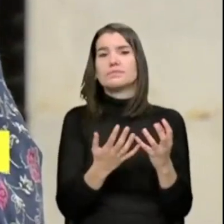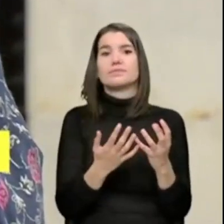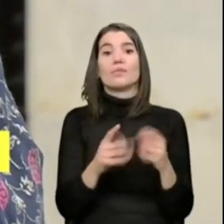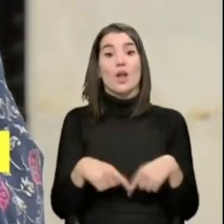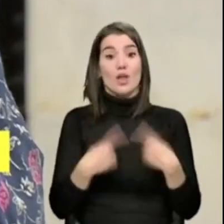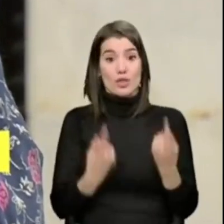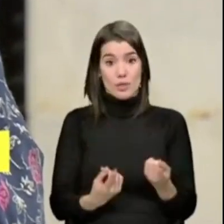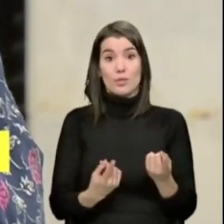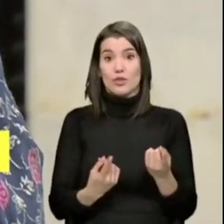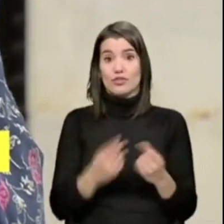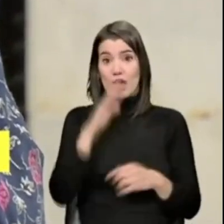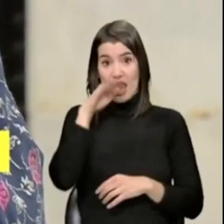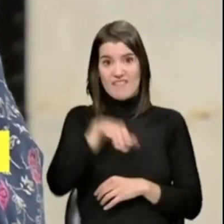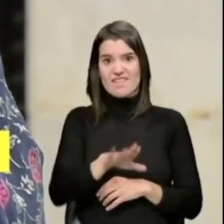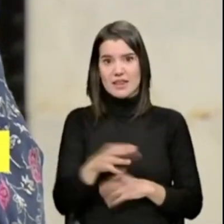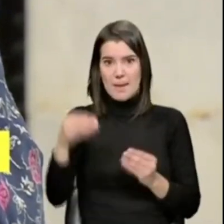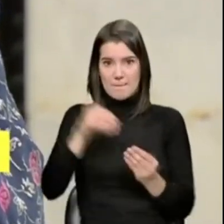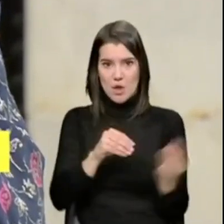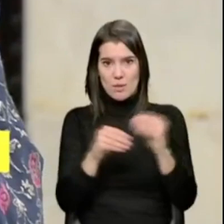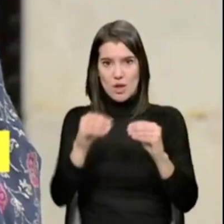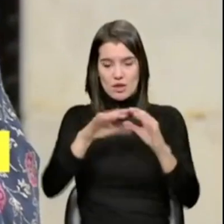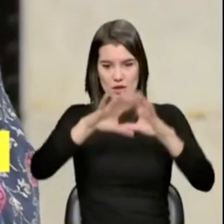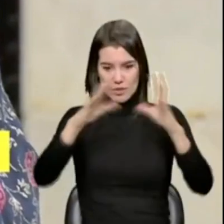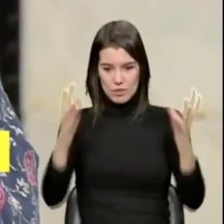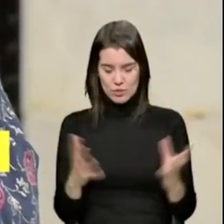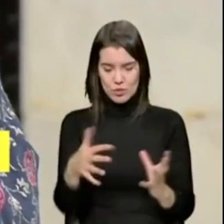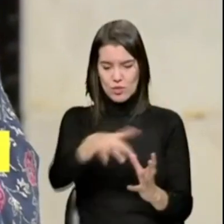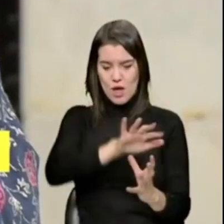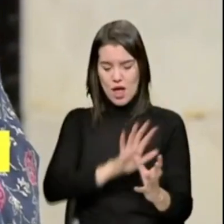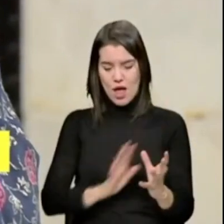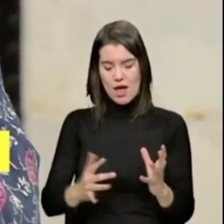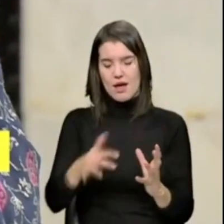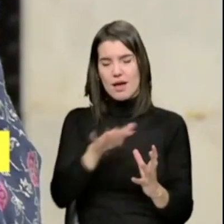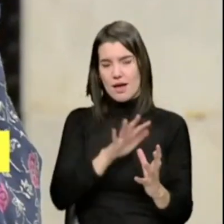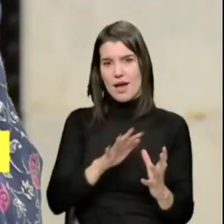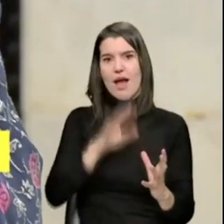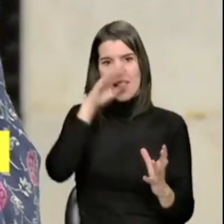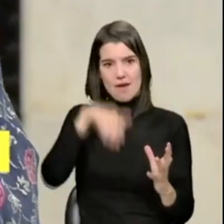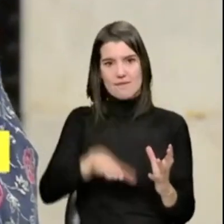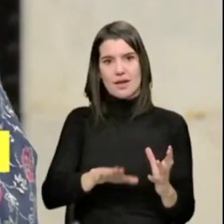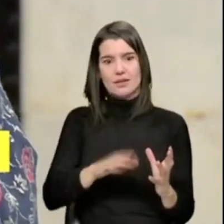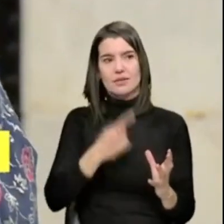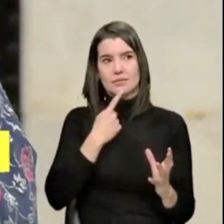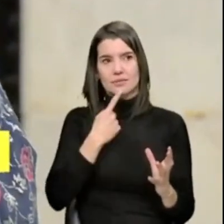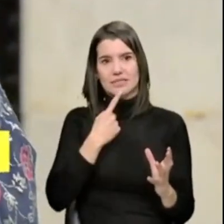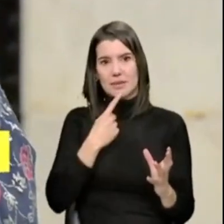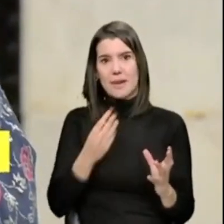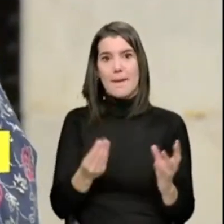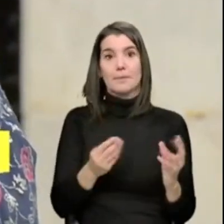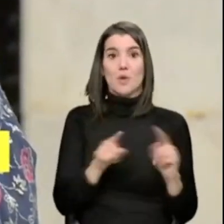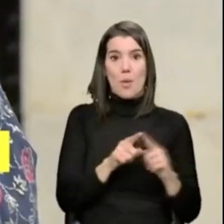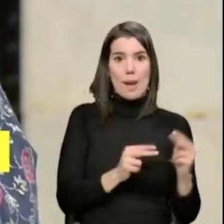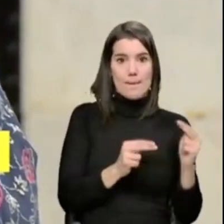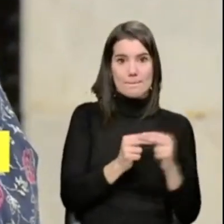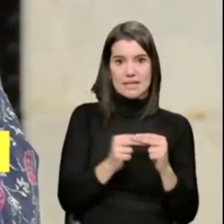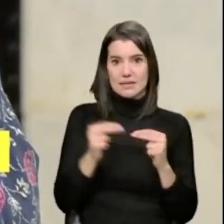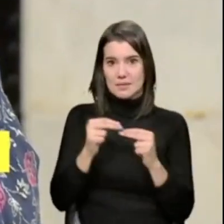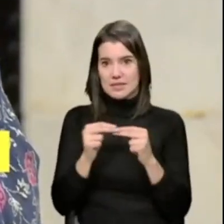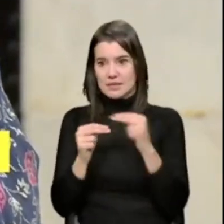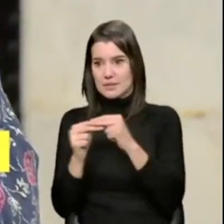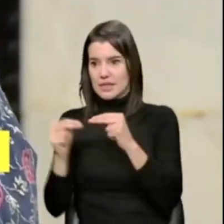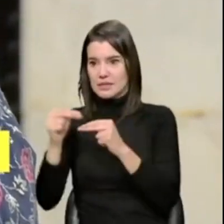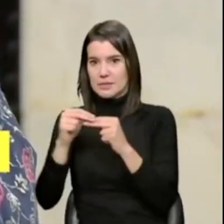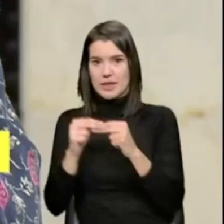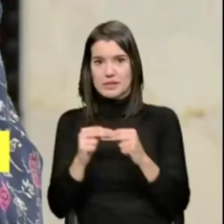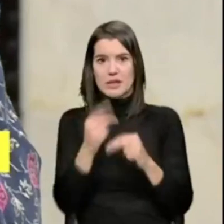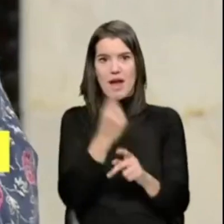elefante em si, para verem, aí repararam que, no fundo, juntar as peças todas formam um só, é o que